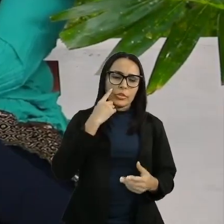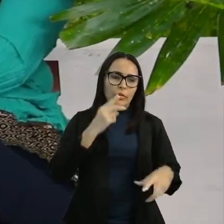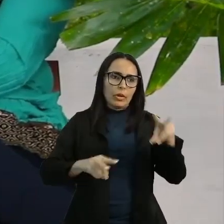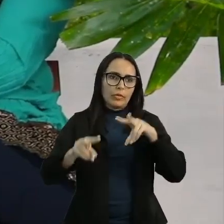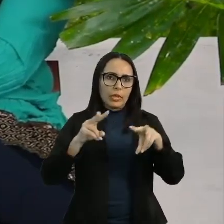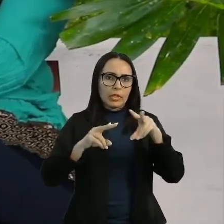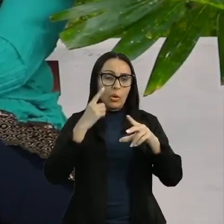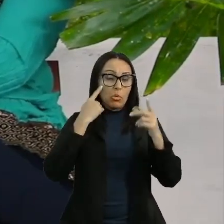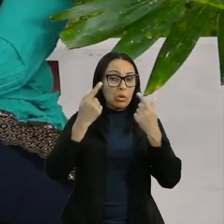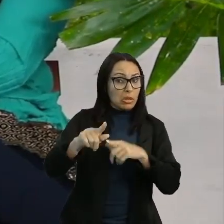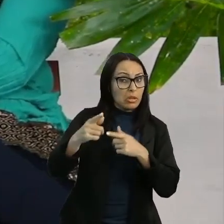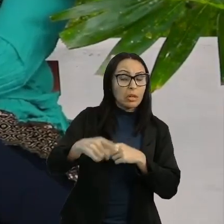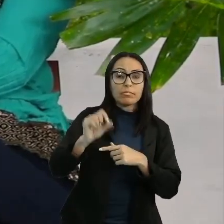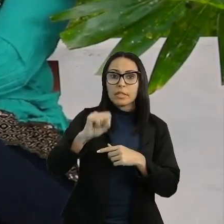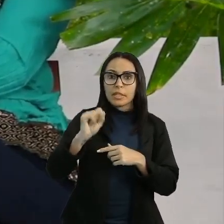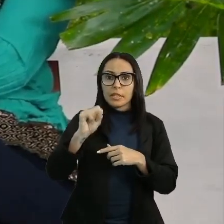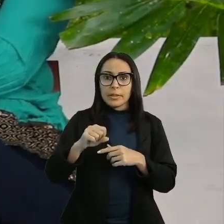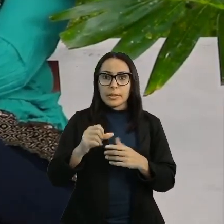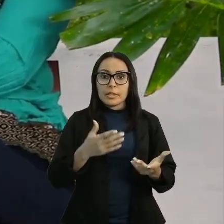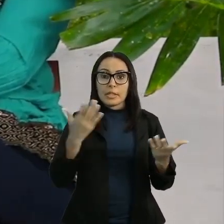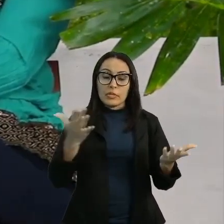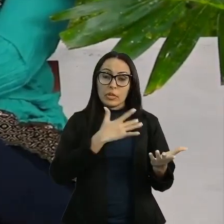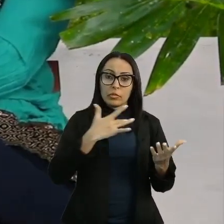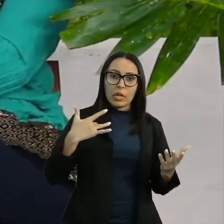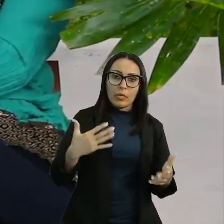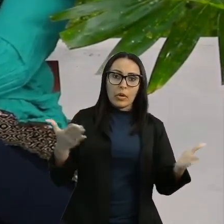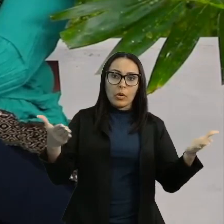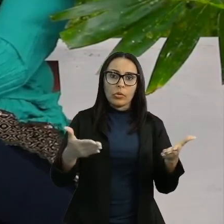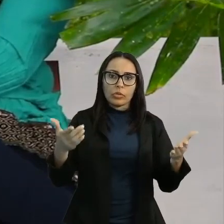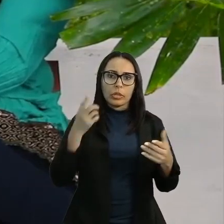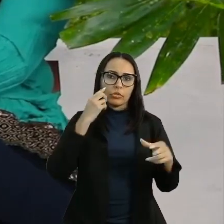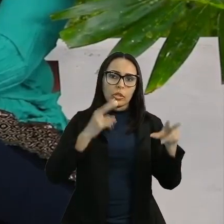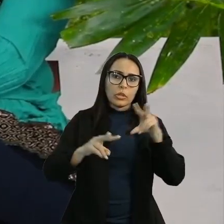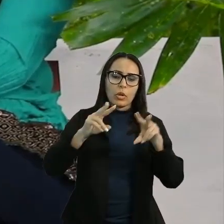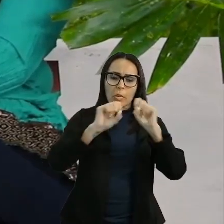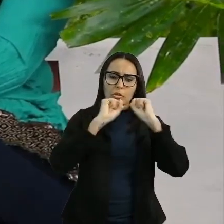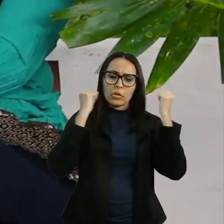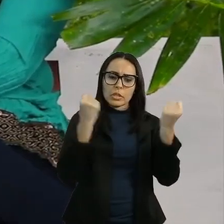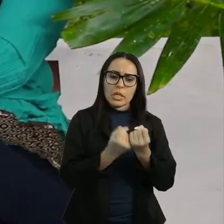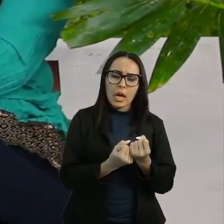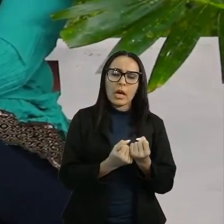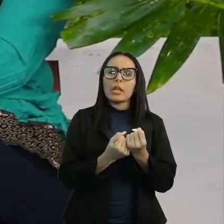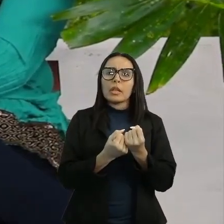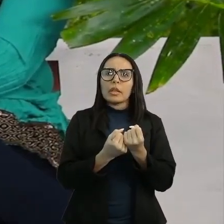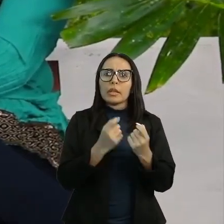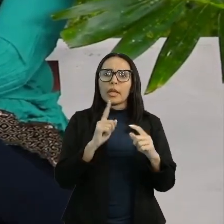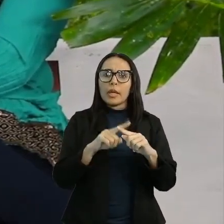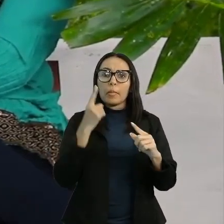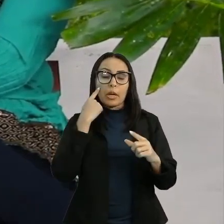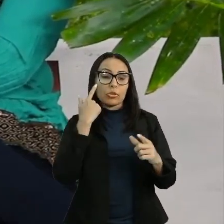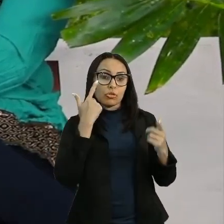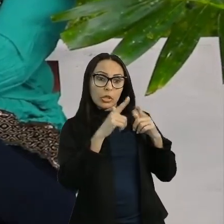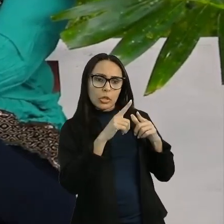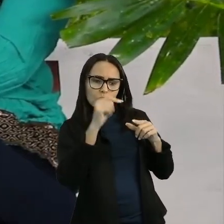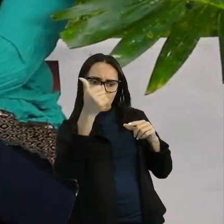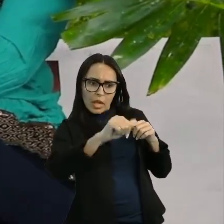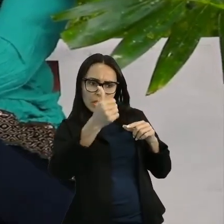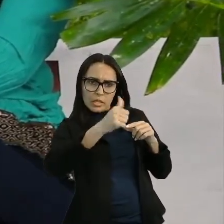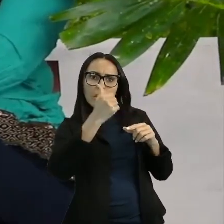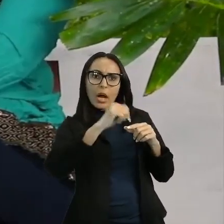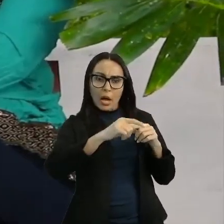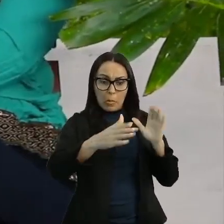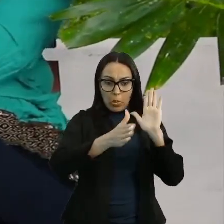dia. É. E Então- a gente passa um mês esperando o dia 5 para receber salário, né? E assim, o ano ou um inteiro ano esperando para virar o ano e ter a festa lá do